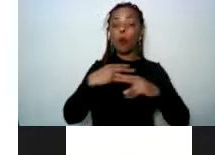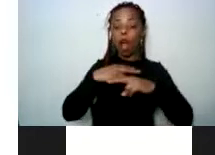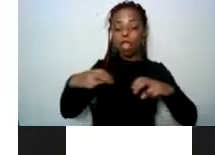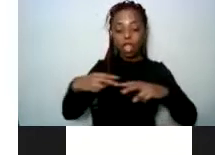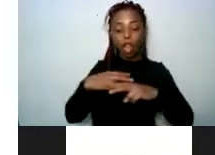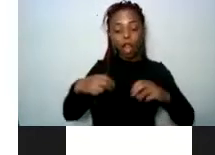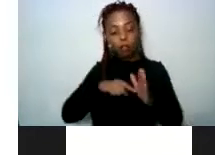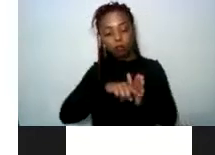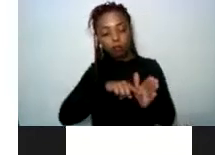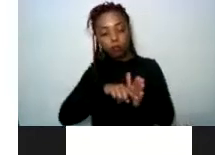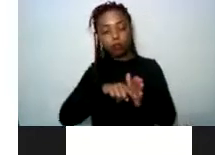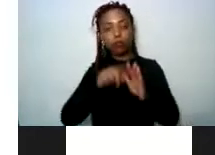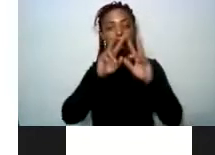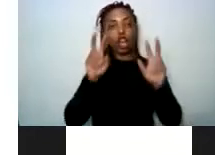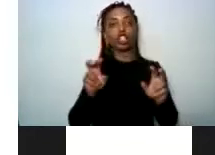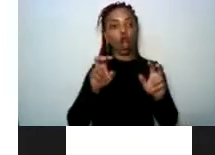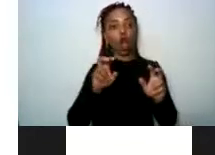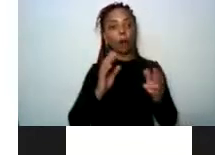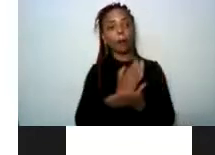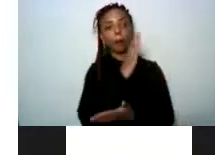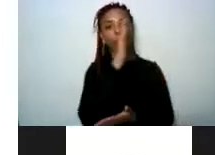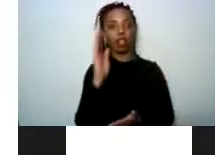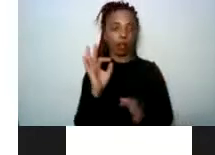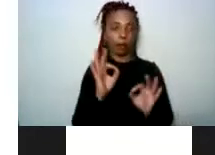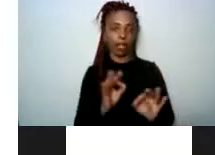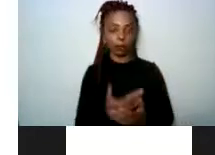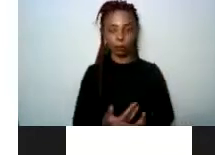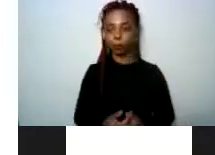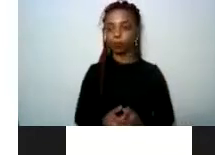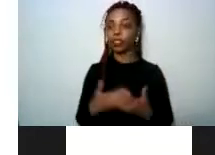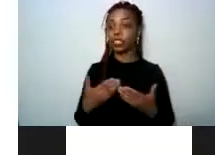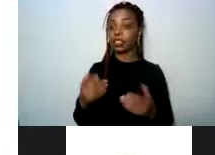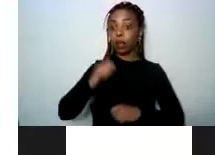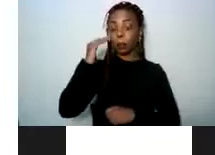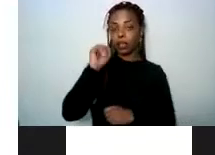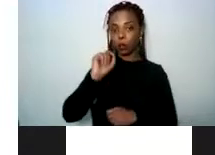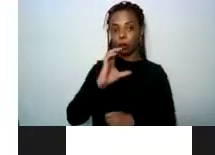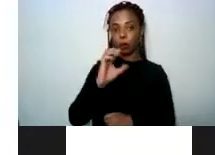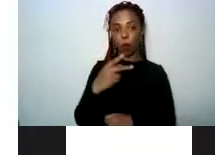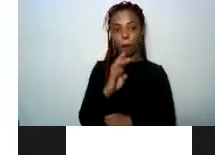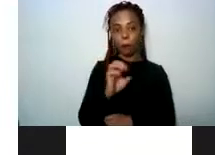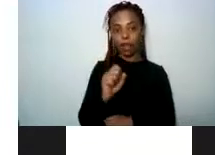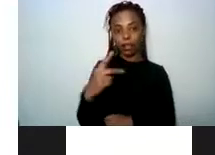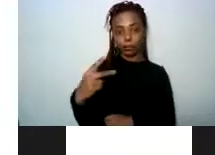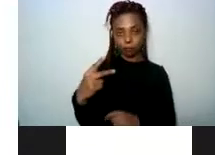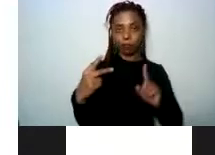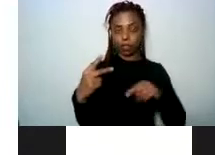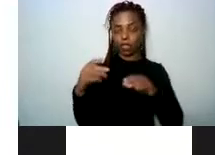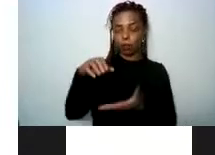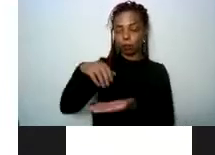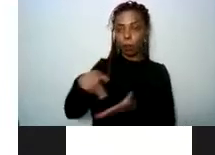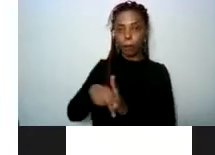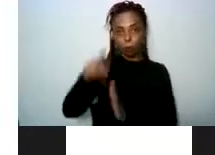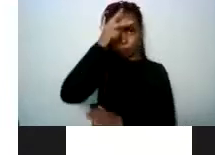lançar sobre a própria biblioteca. Então a gente entende que o COMPRESP, que é um órgão municipal que